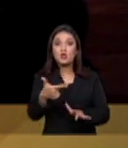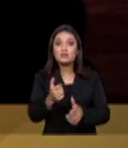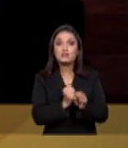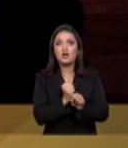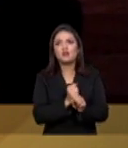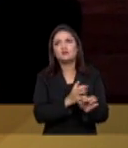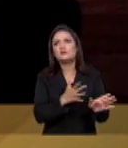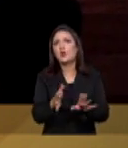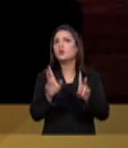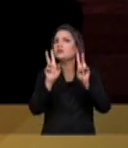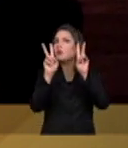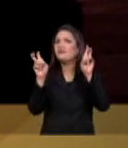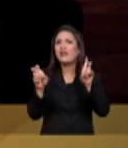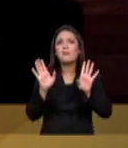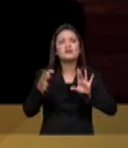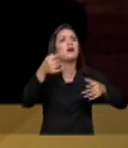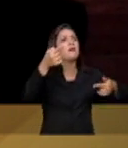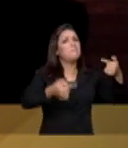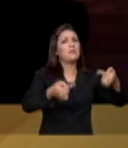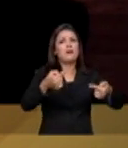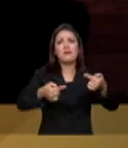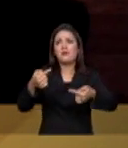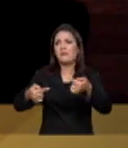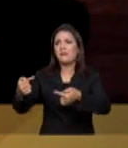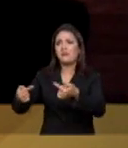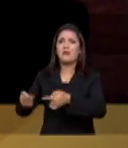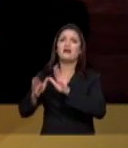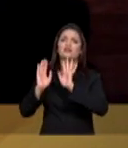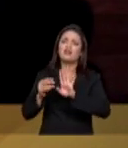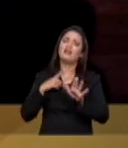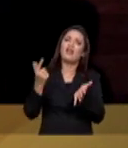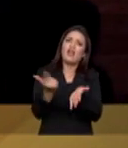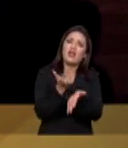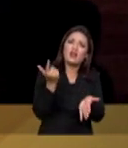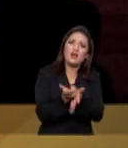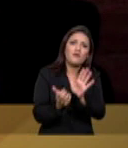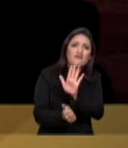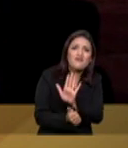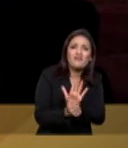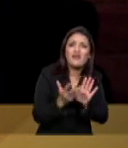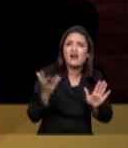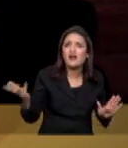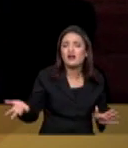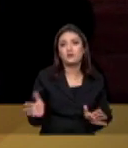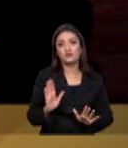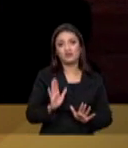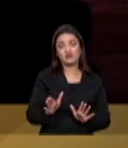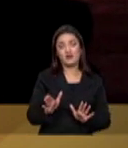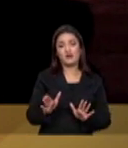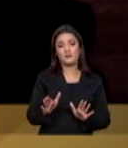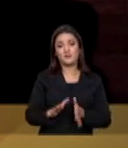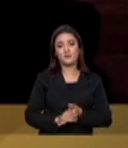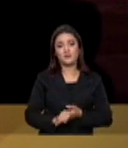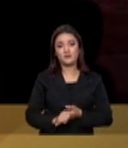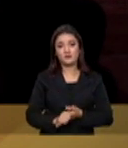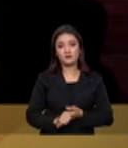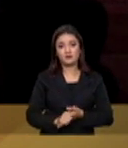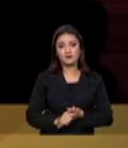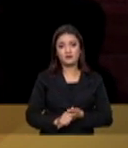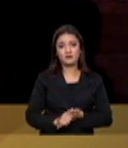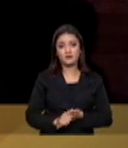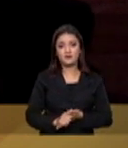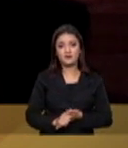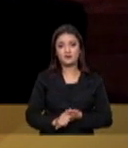restou suficientemente debatida pela literatura jurídica aliás abro aqui um